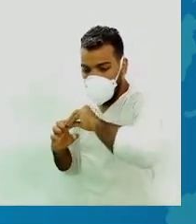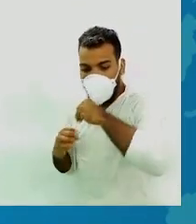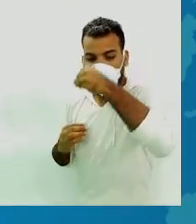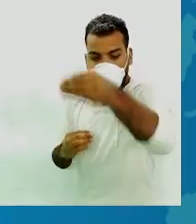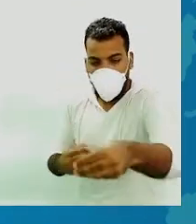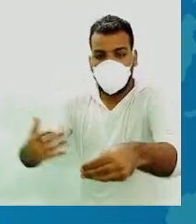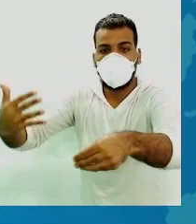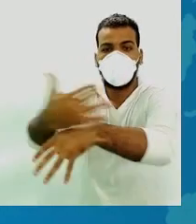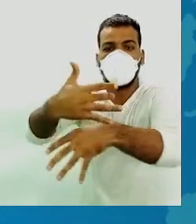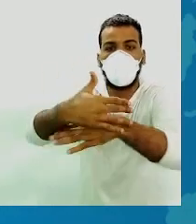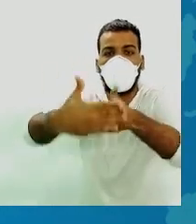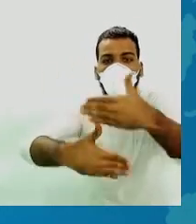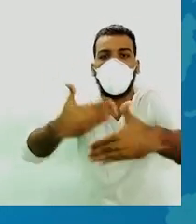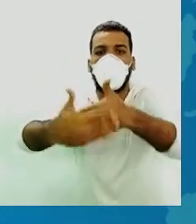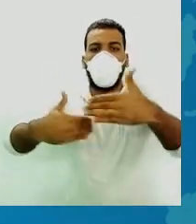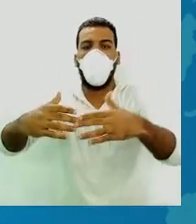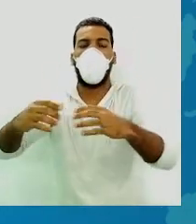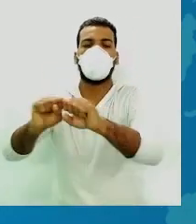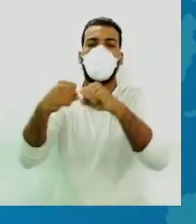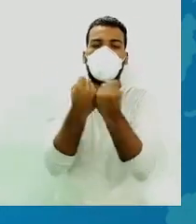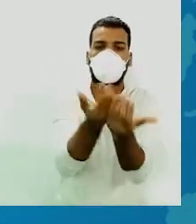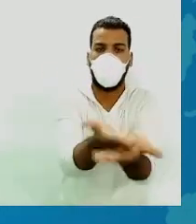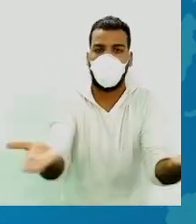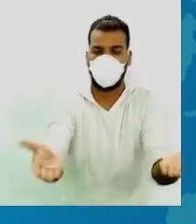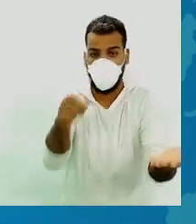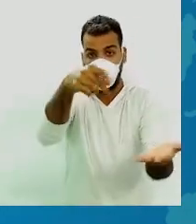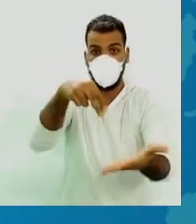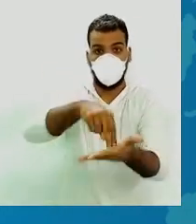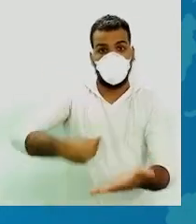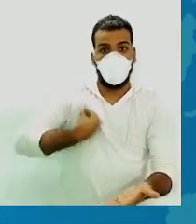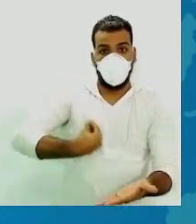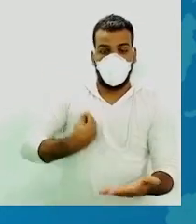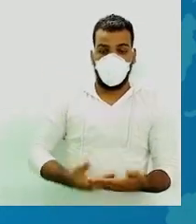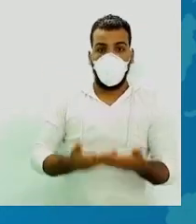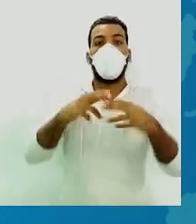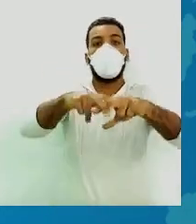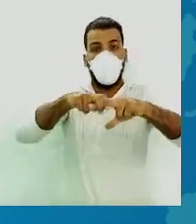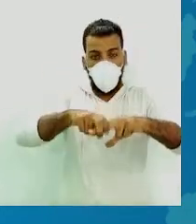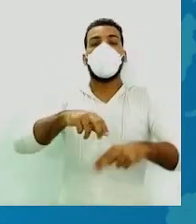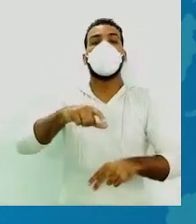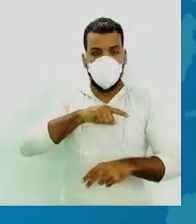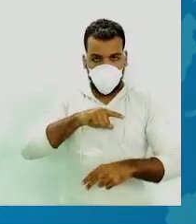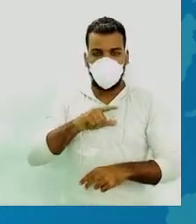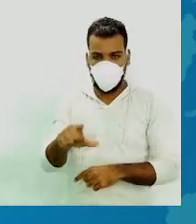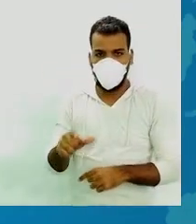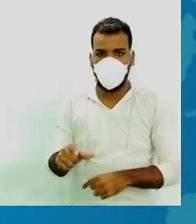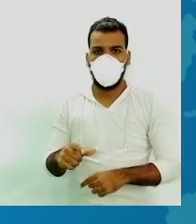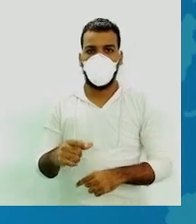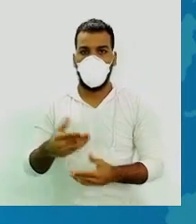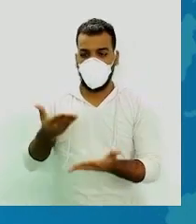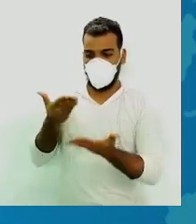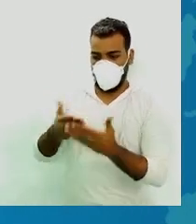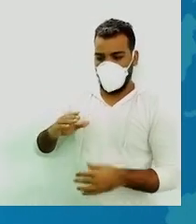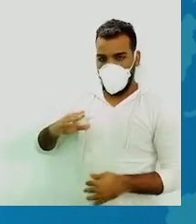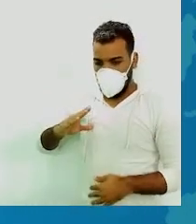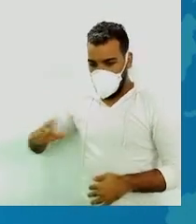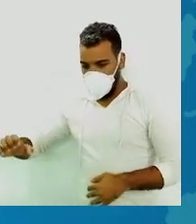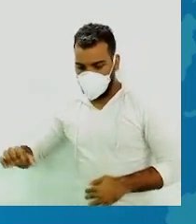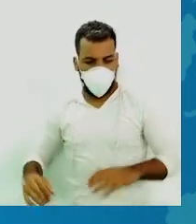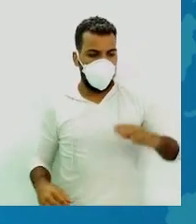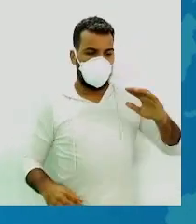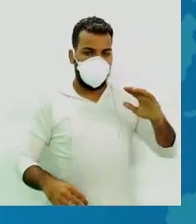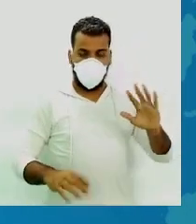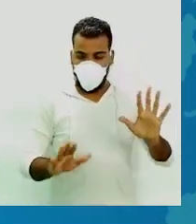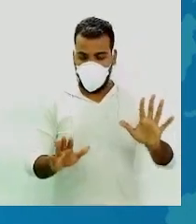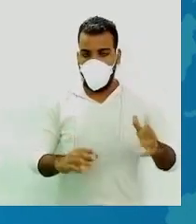cidade onde você está inserido. Então, por isso existe essa relação do estudo da ética com a filosofia,